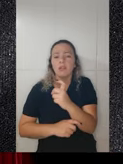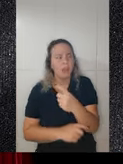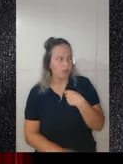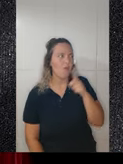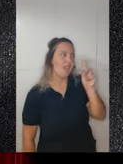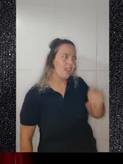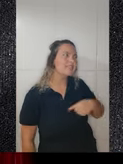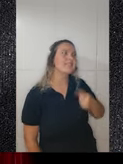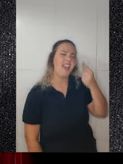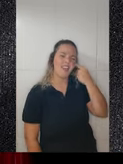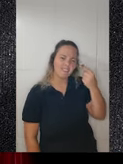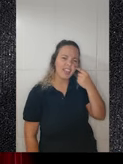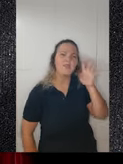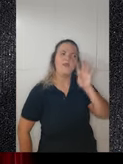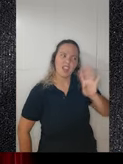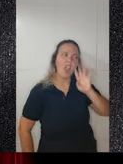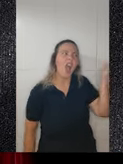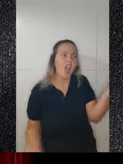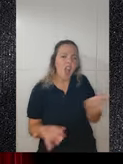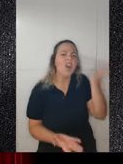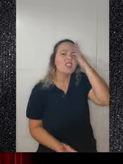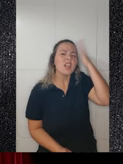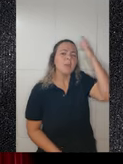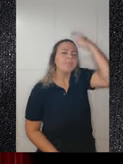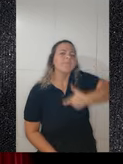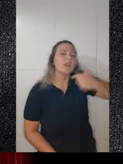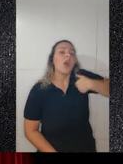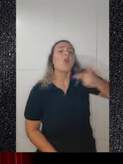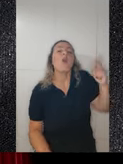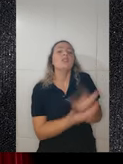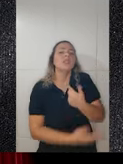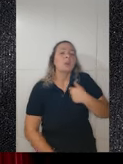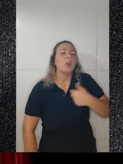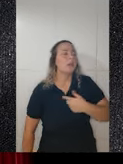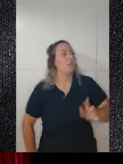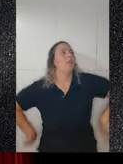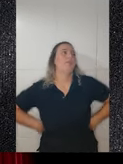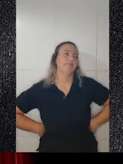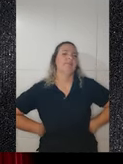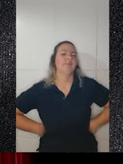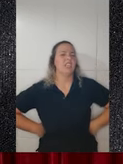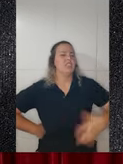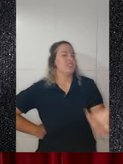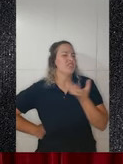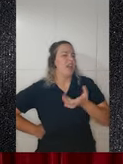não é bacana, cara? Não é legal? Agora você sabe o que eu passo aí, né? Ah, não vi o cavalo